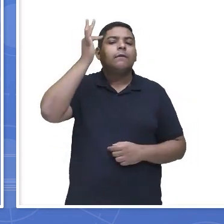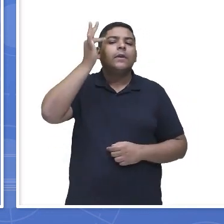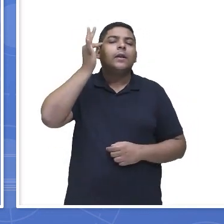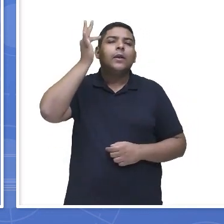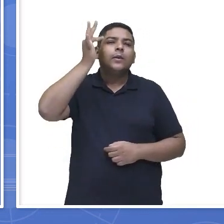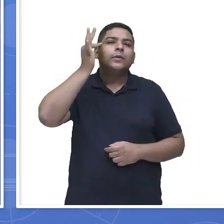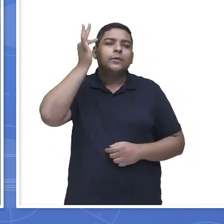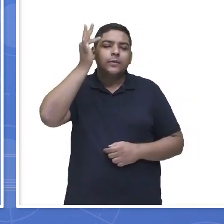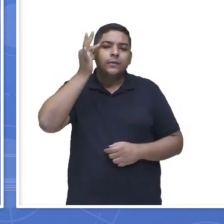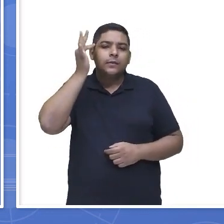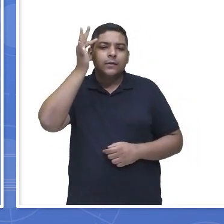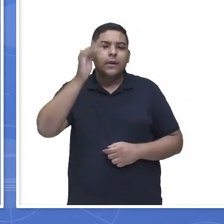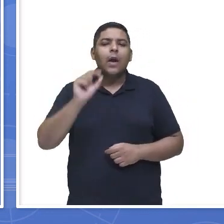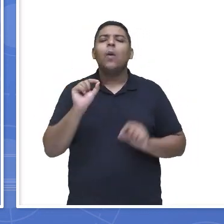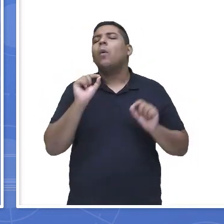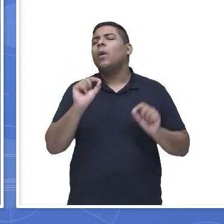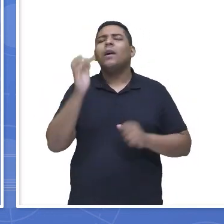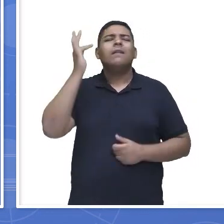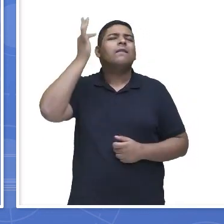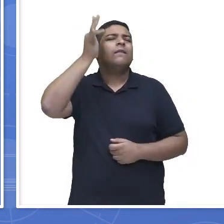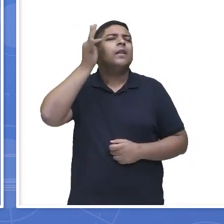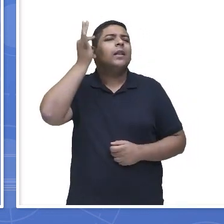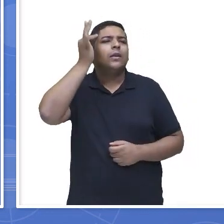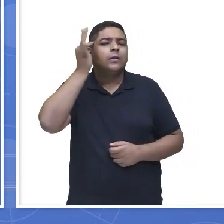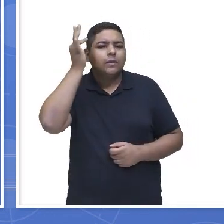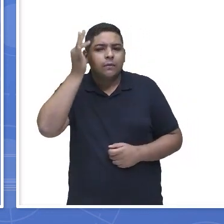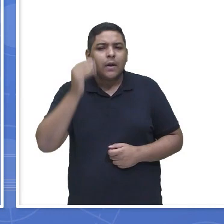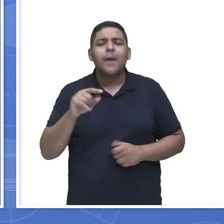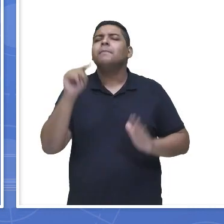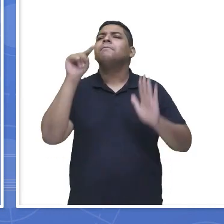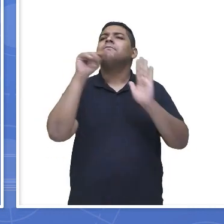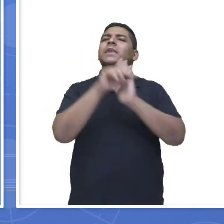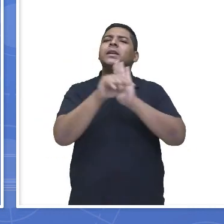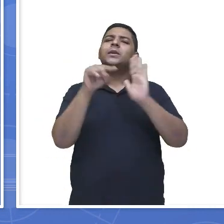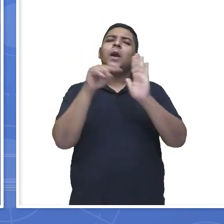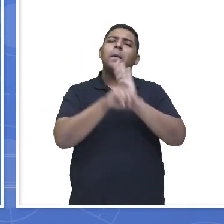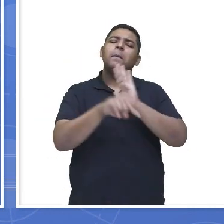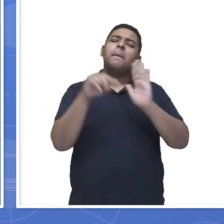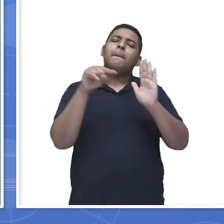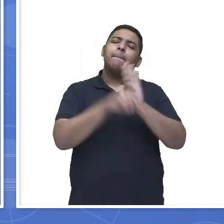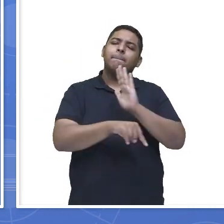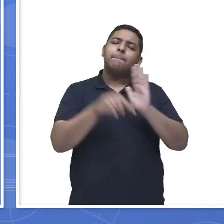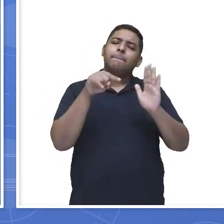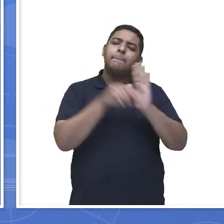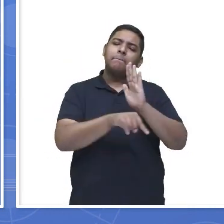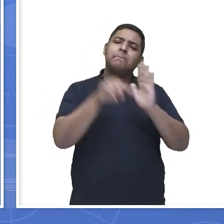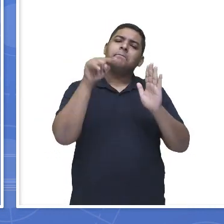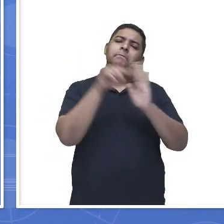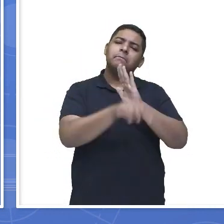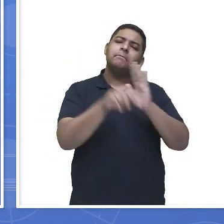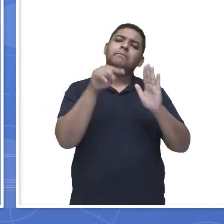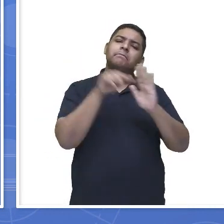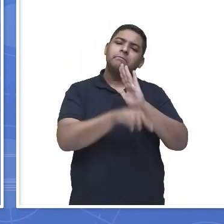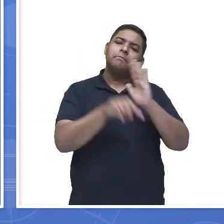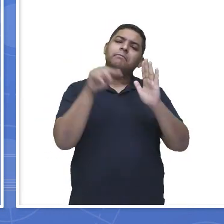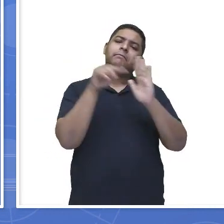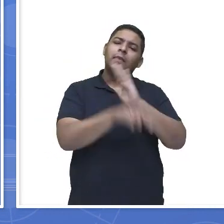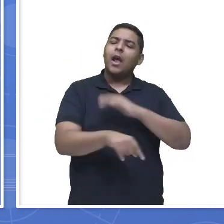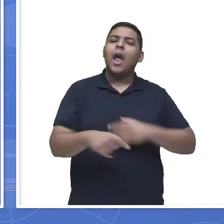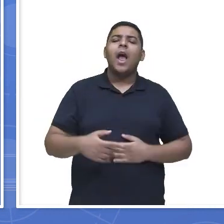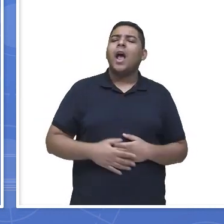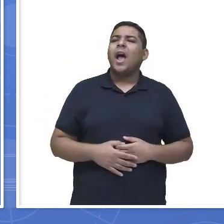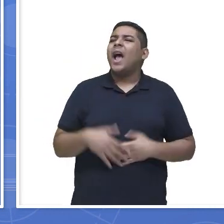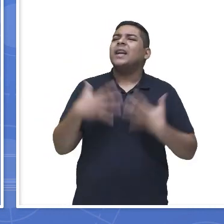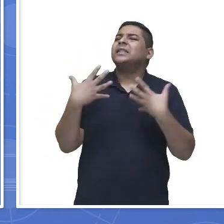filosofar. O que é o ato de filosofar? É perguntar, é questionar, é não aceitar as respostas